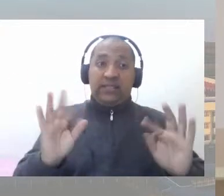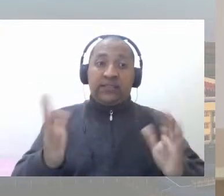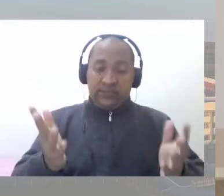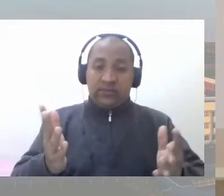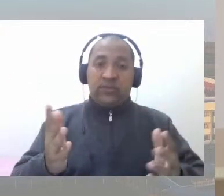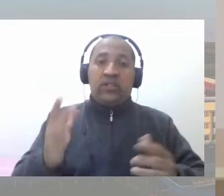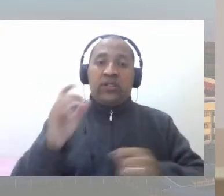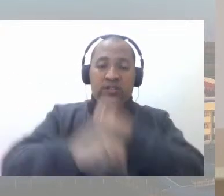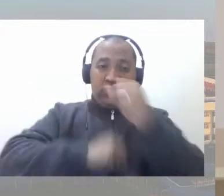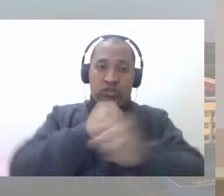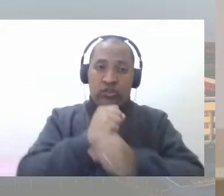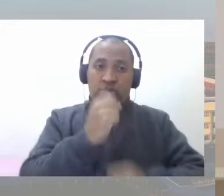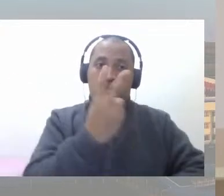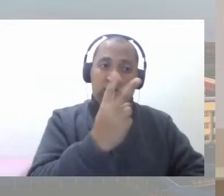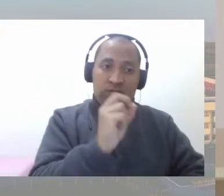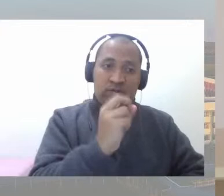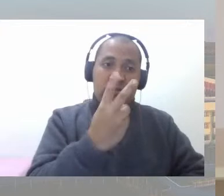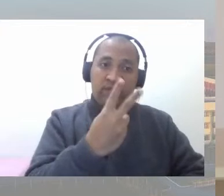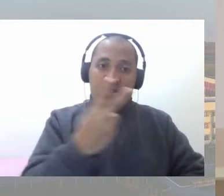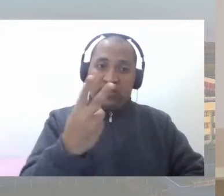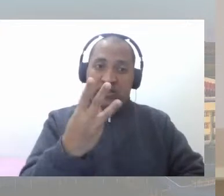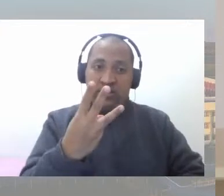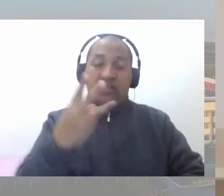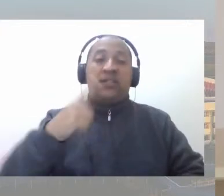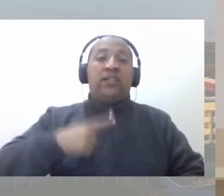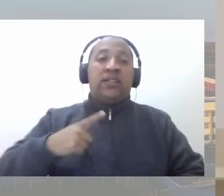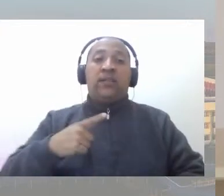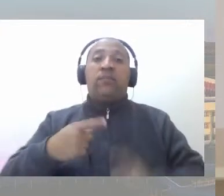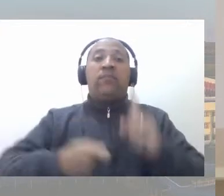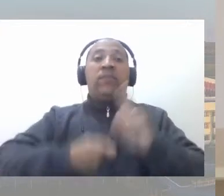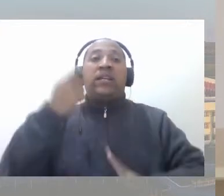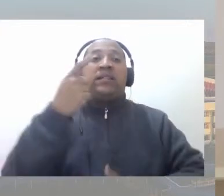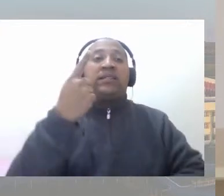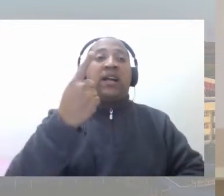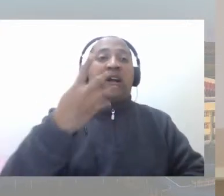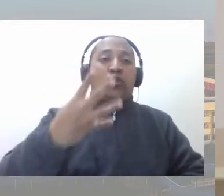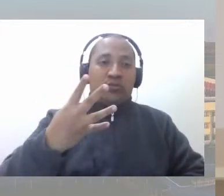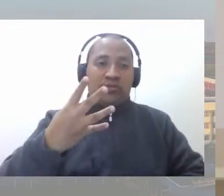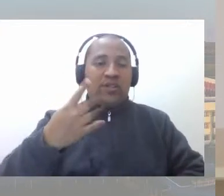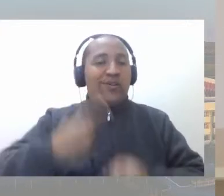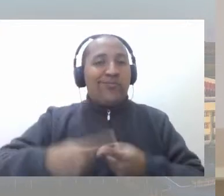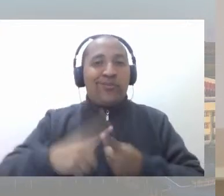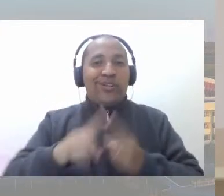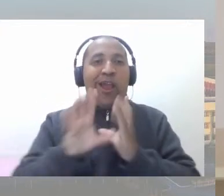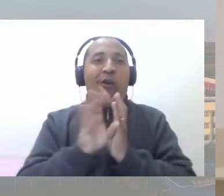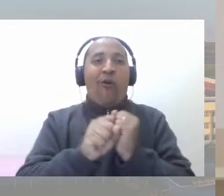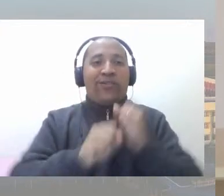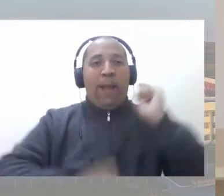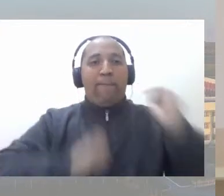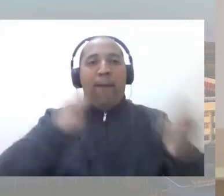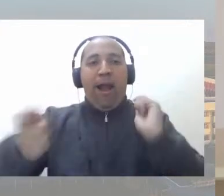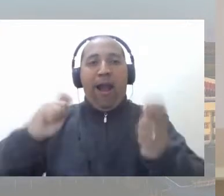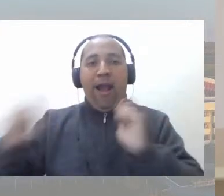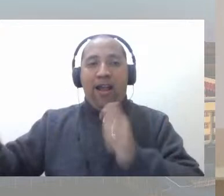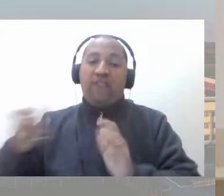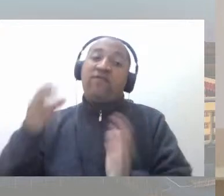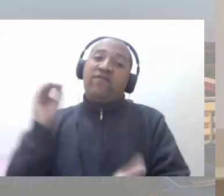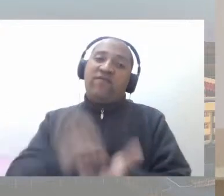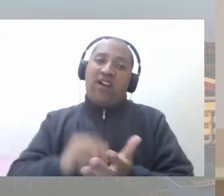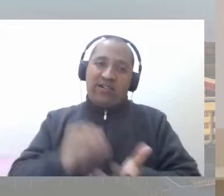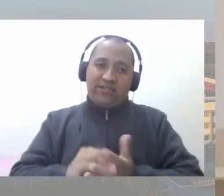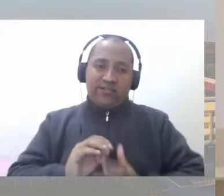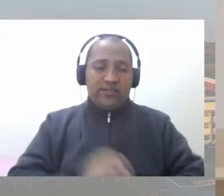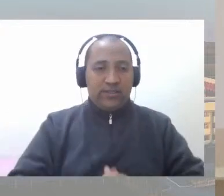o ano de 2023 tem 14 meses para nós, em termos de contas a pagar. Então, todos